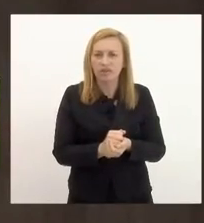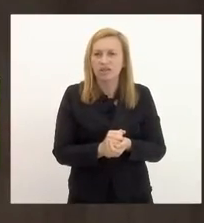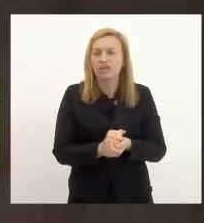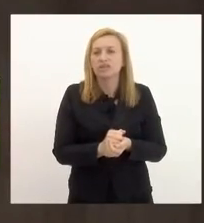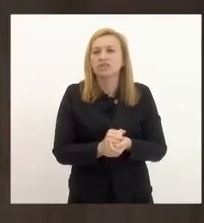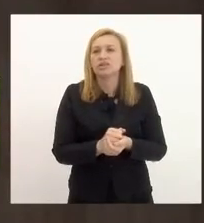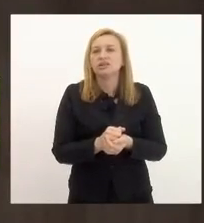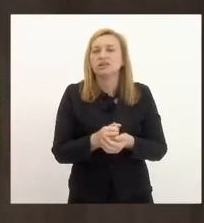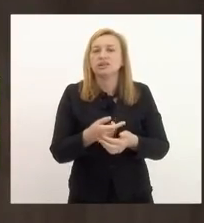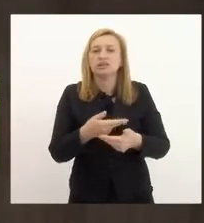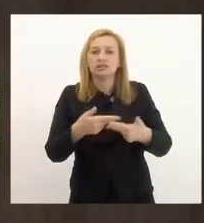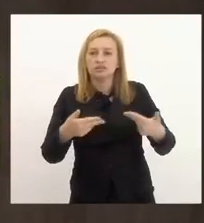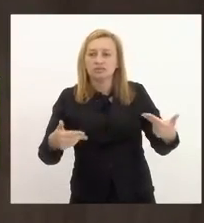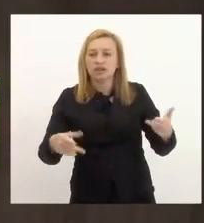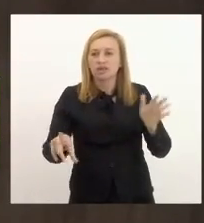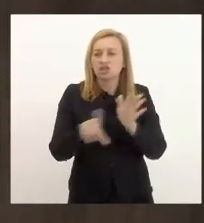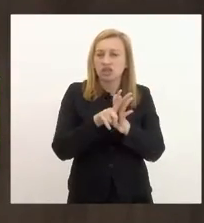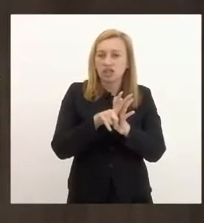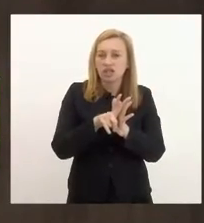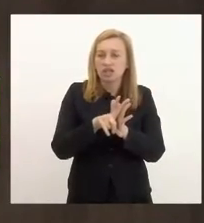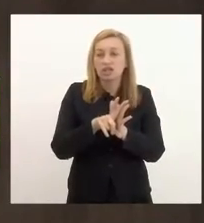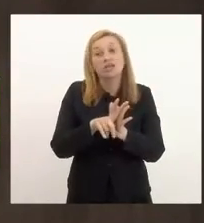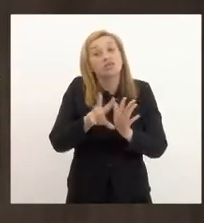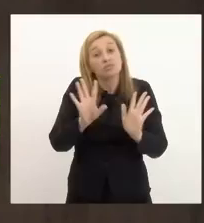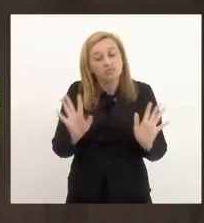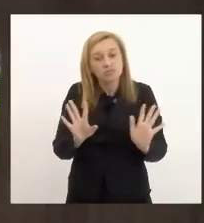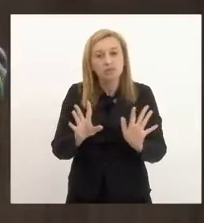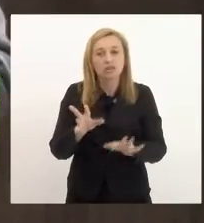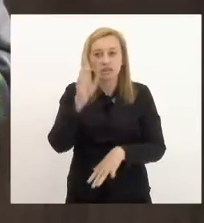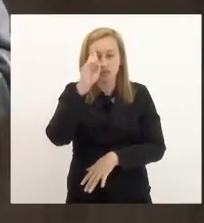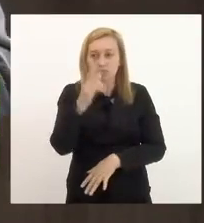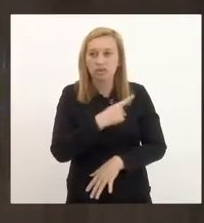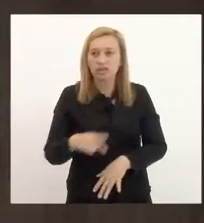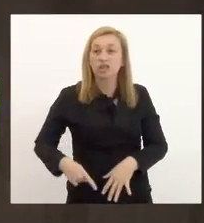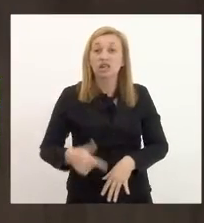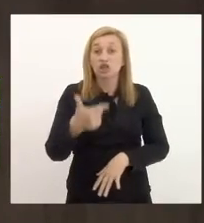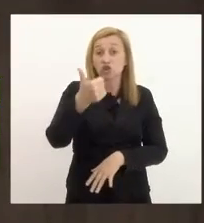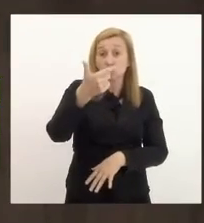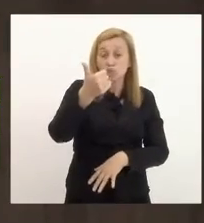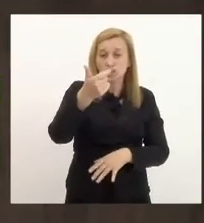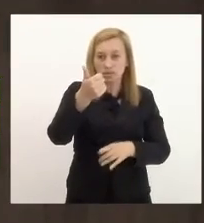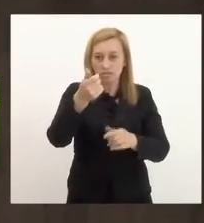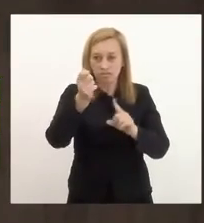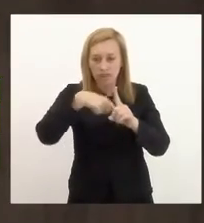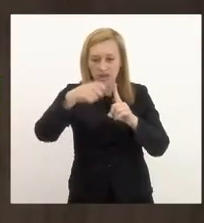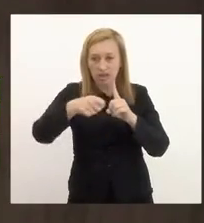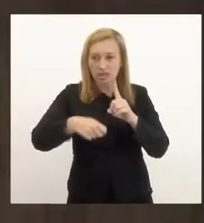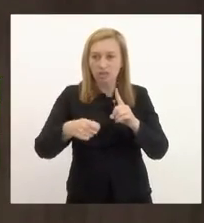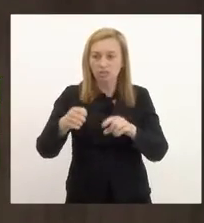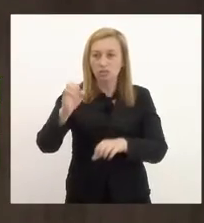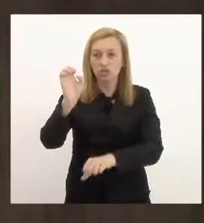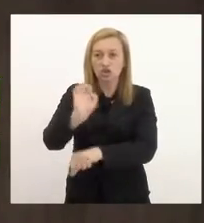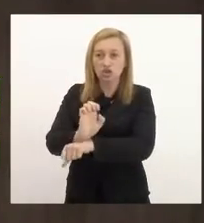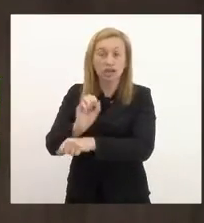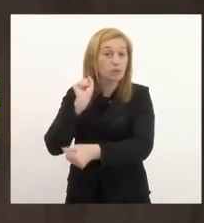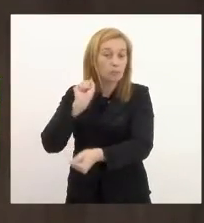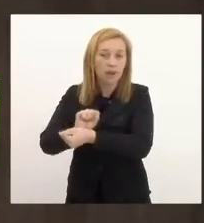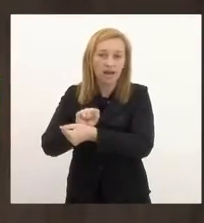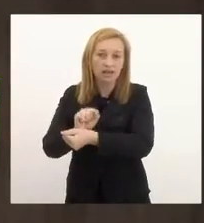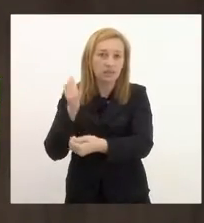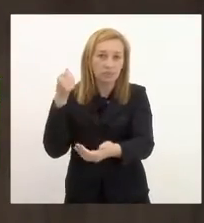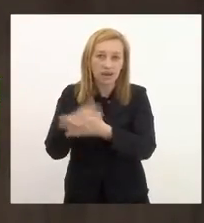da das leis é o seguinte o presidente é que durante 12 meses o estado para a